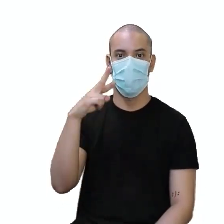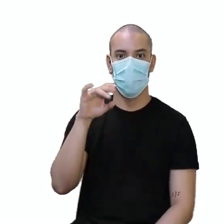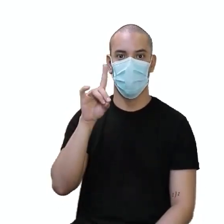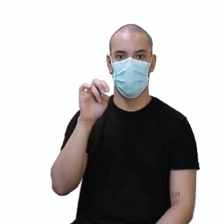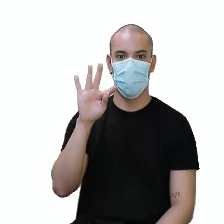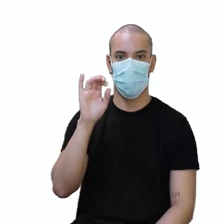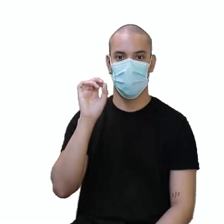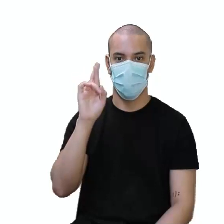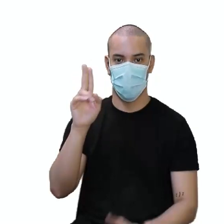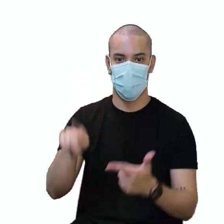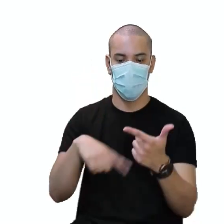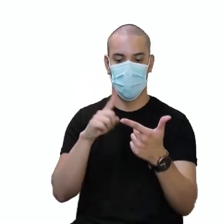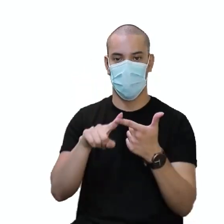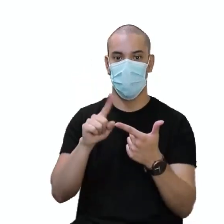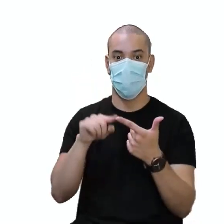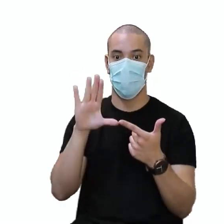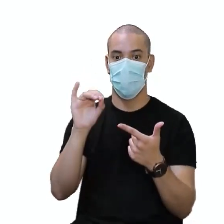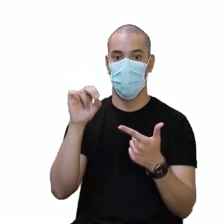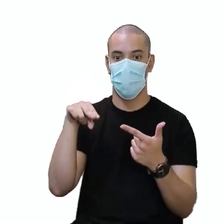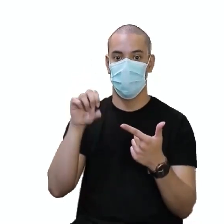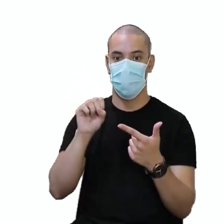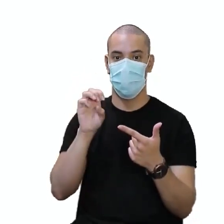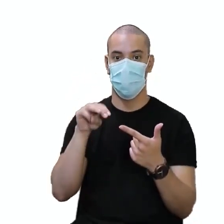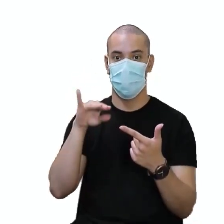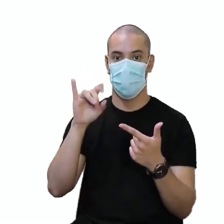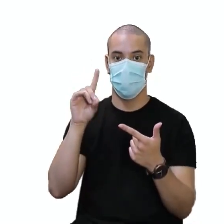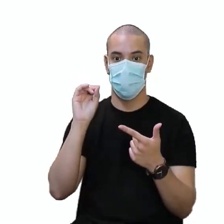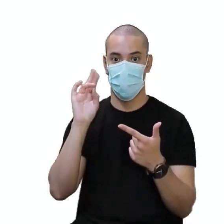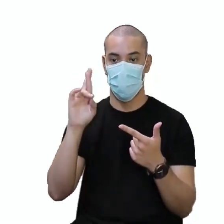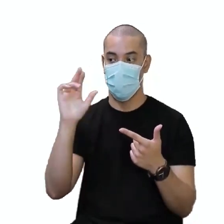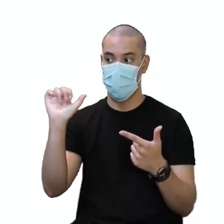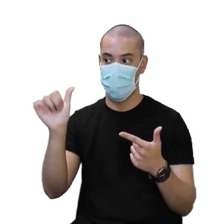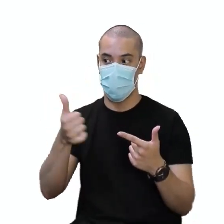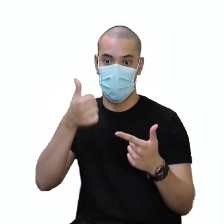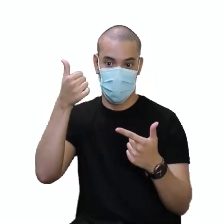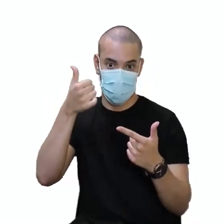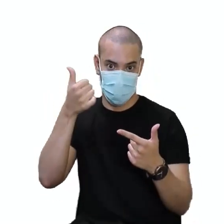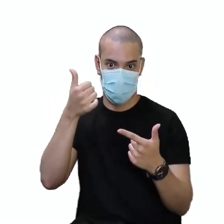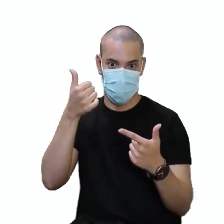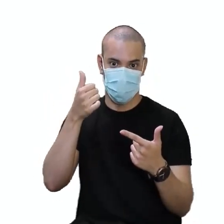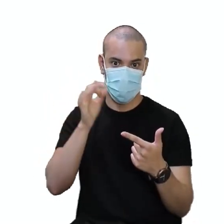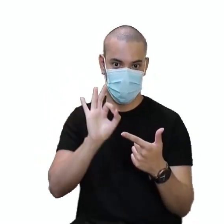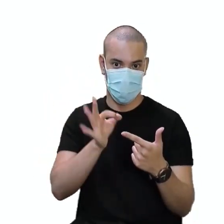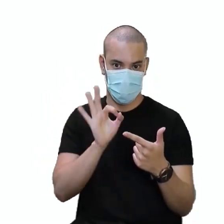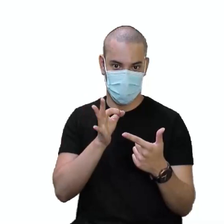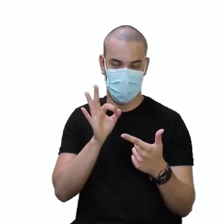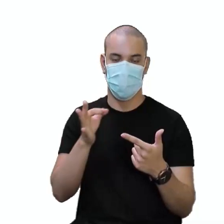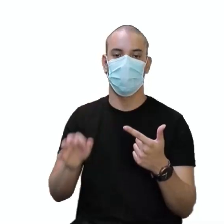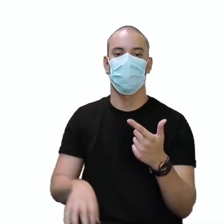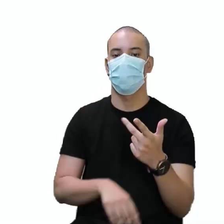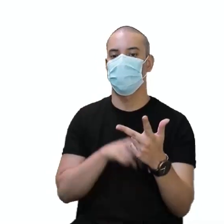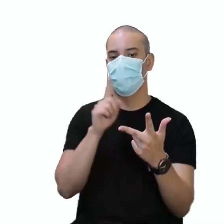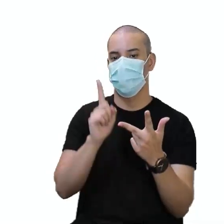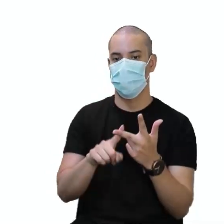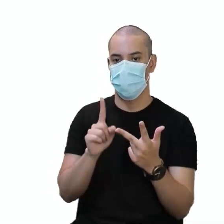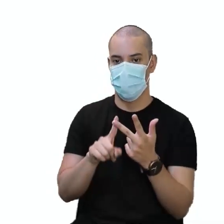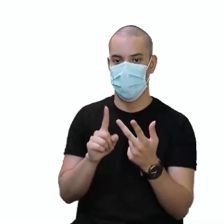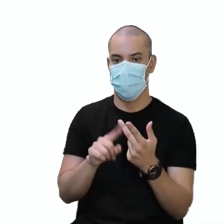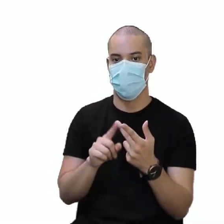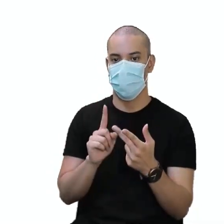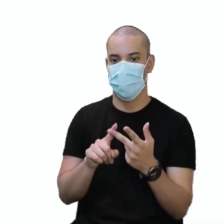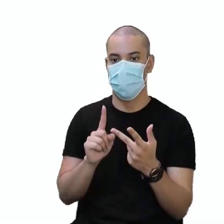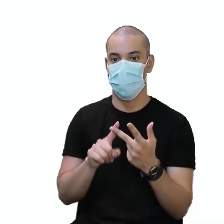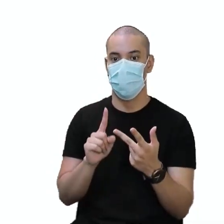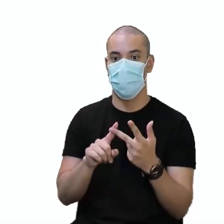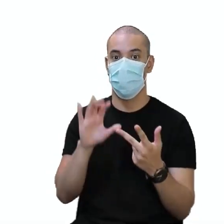o consumidor primário, quase não sai esse primário, eu vou ter